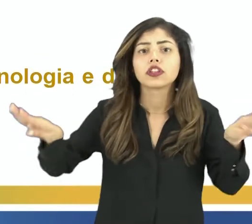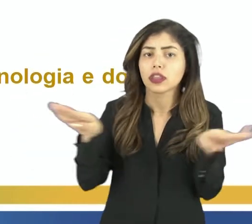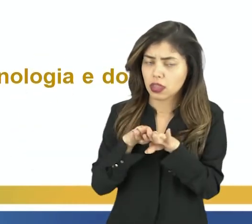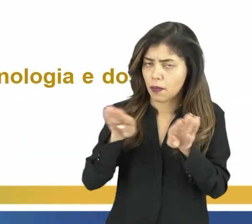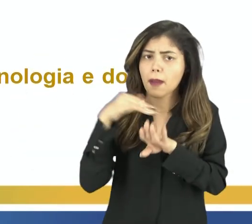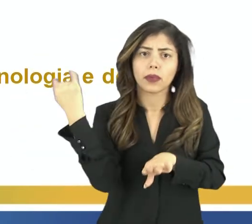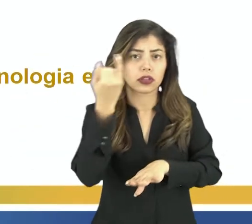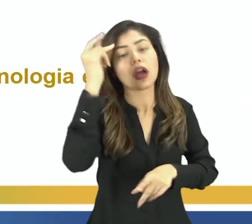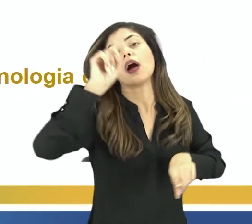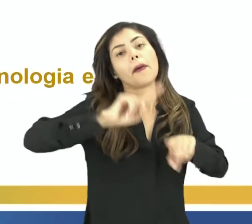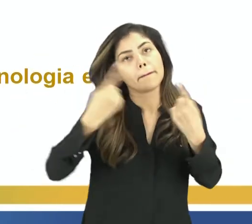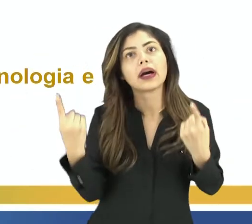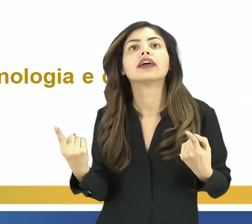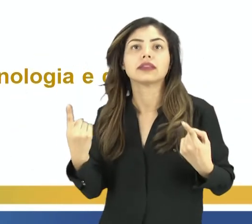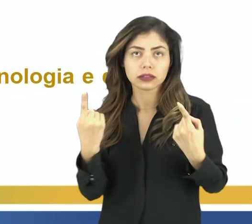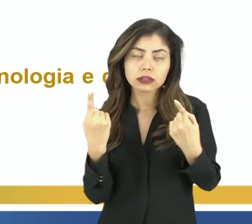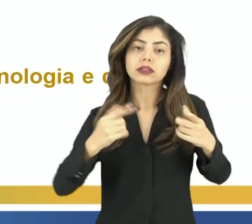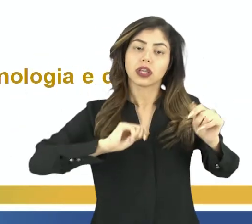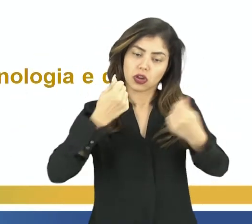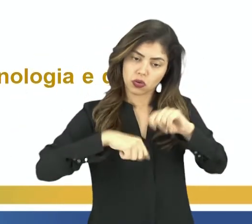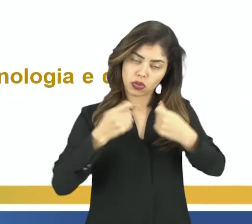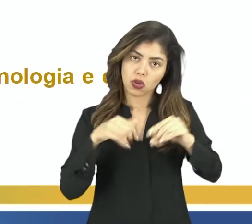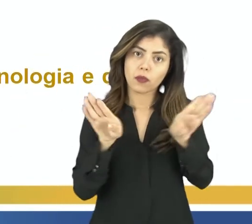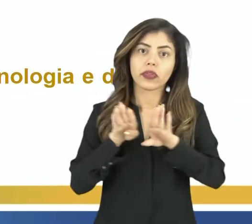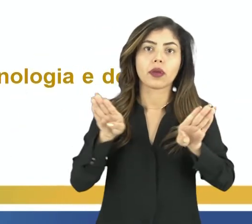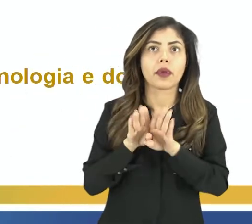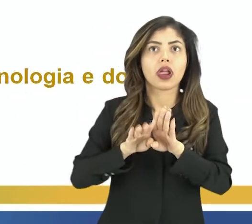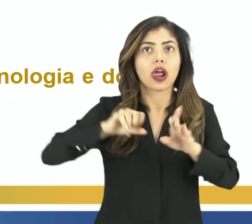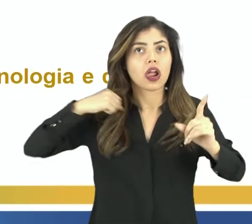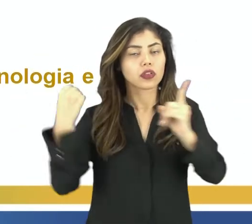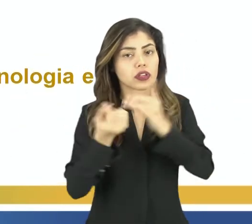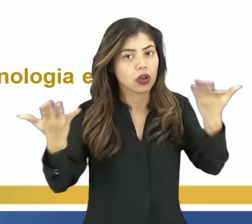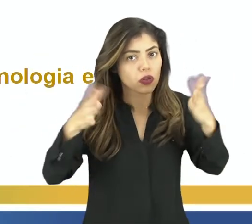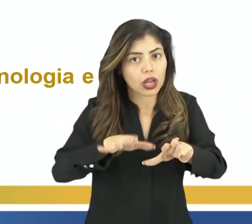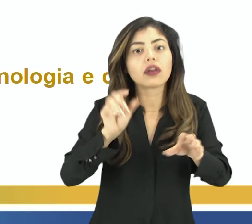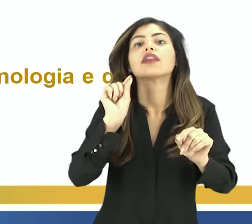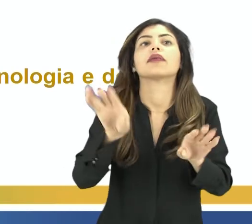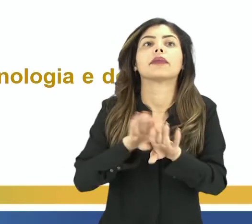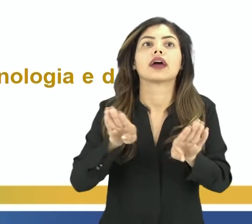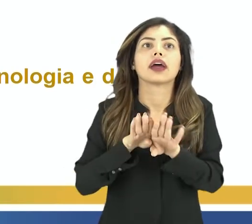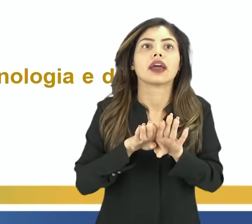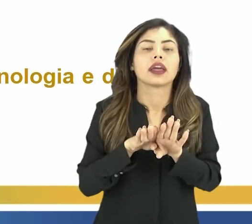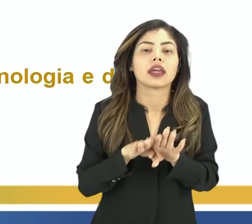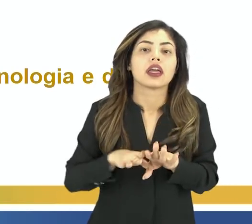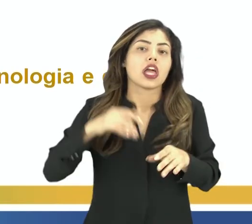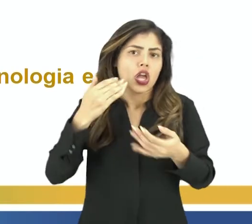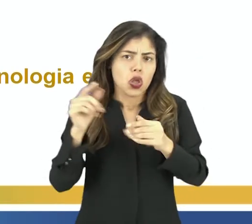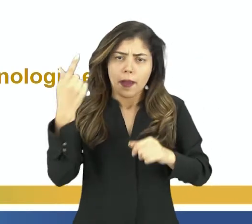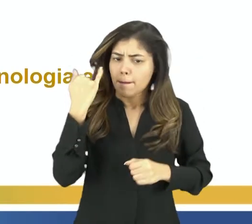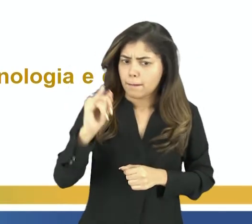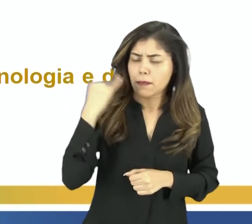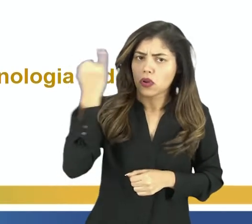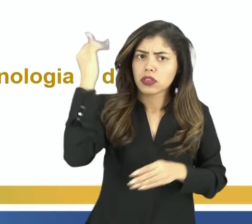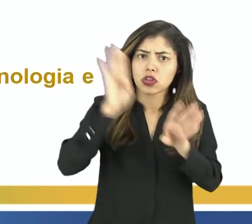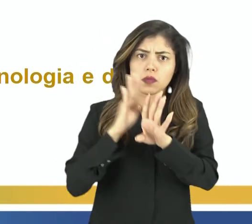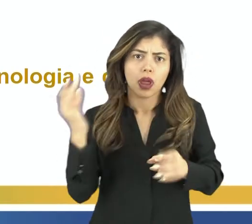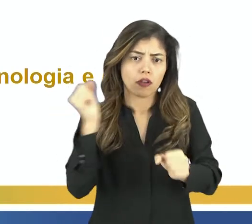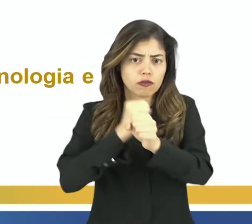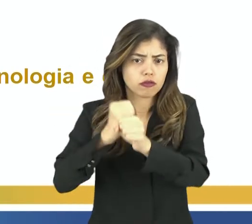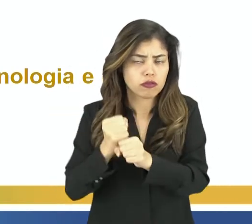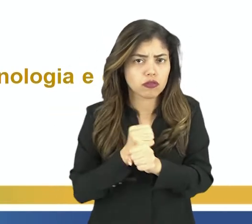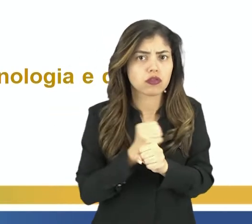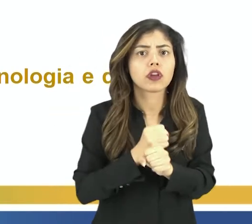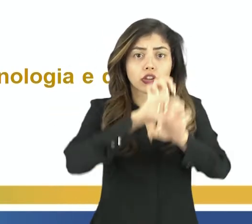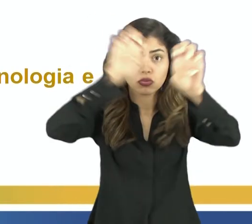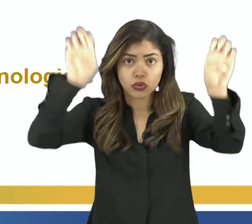é importante, mas a inclusão econômica e a inclusão social são indispensáveis para a construção de uma cultura